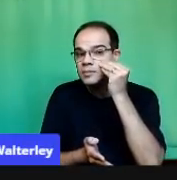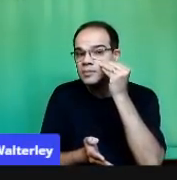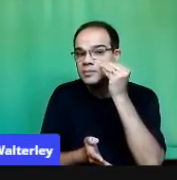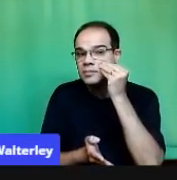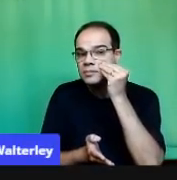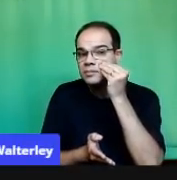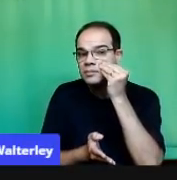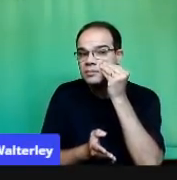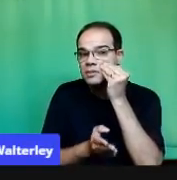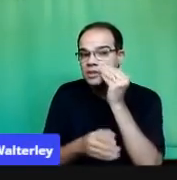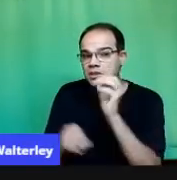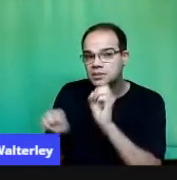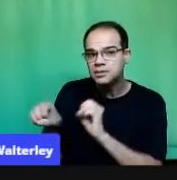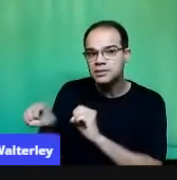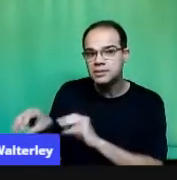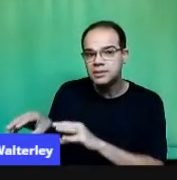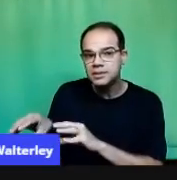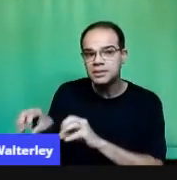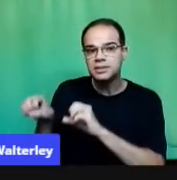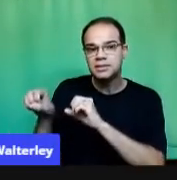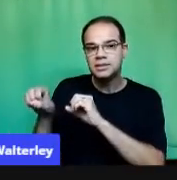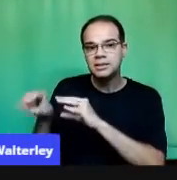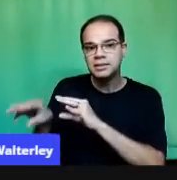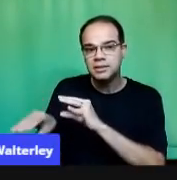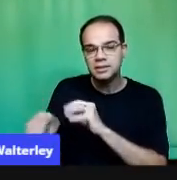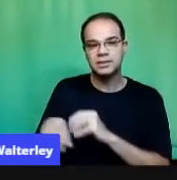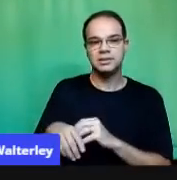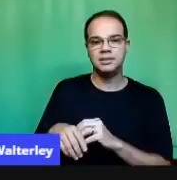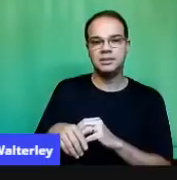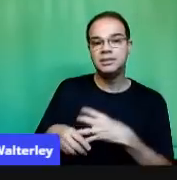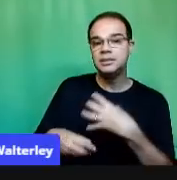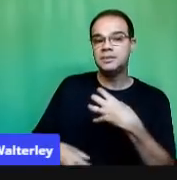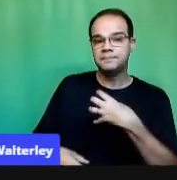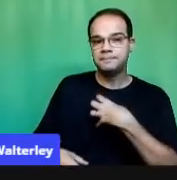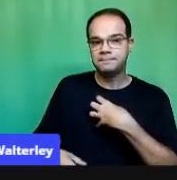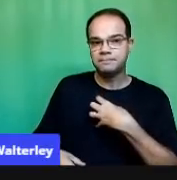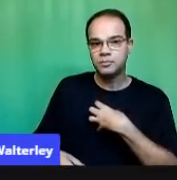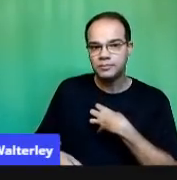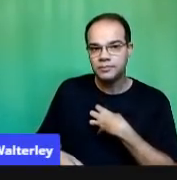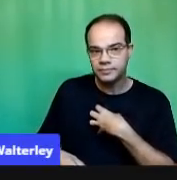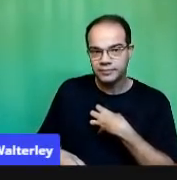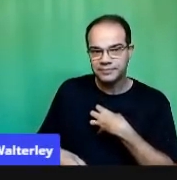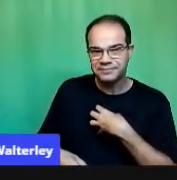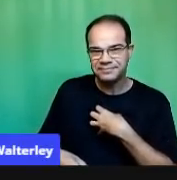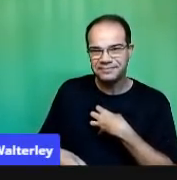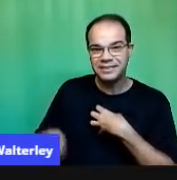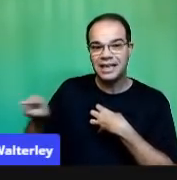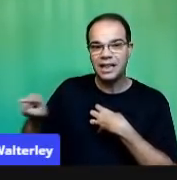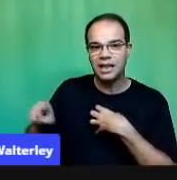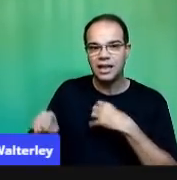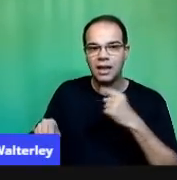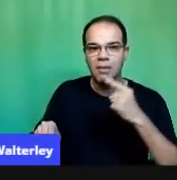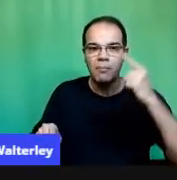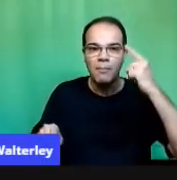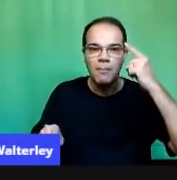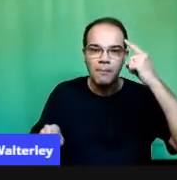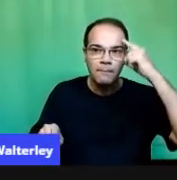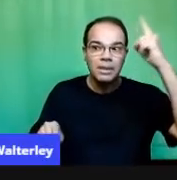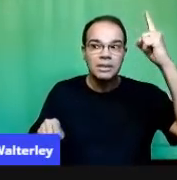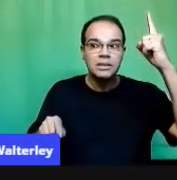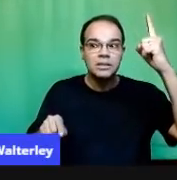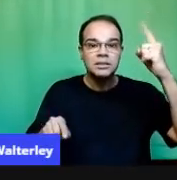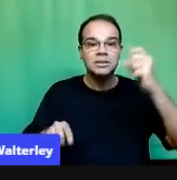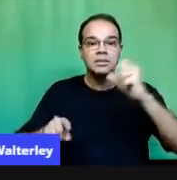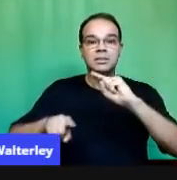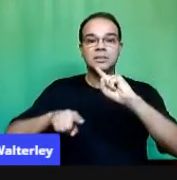provocando sentimentos, provocando descobertas que quando essa criança chegar no grupo 4 e no grupo